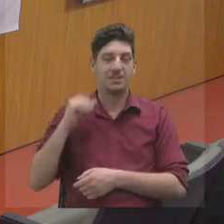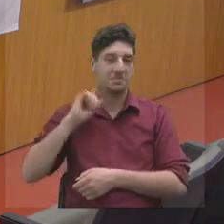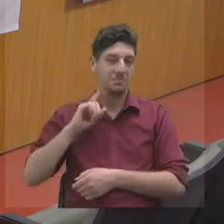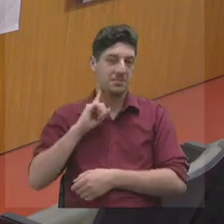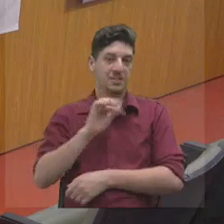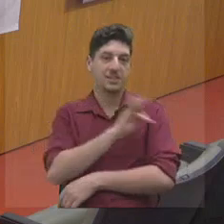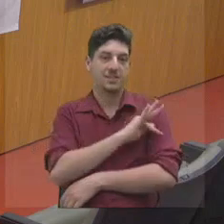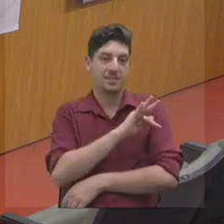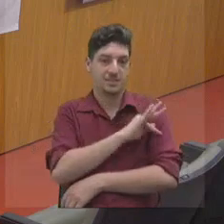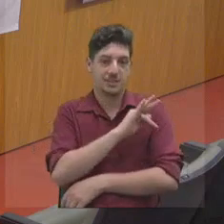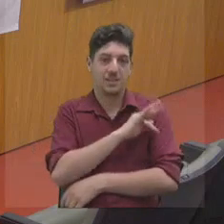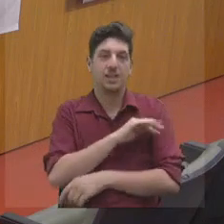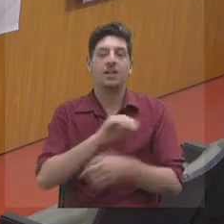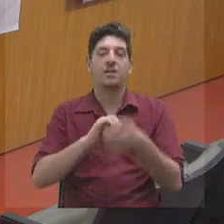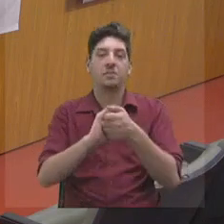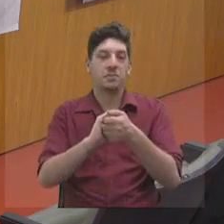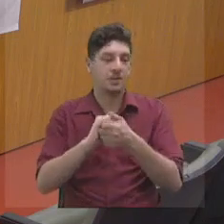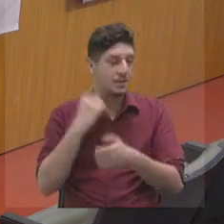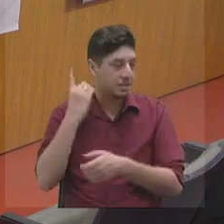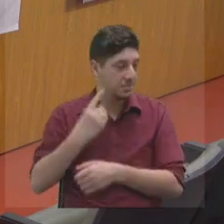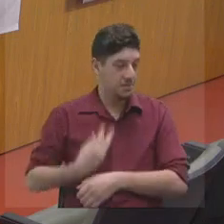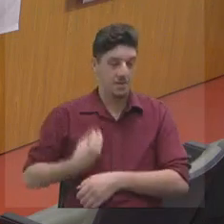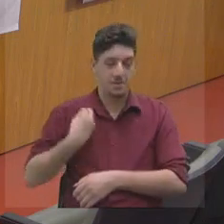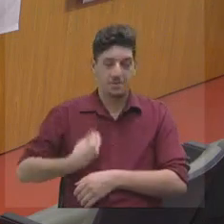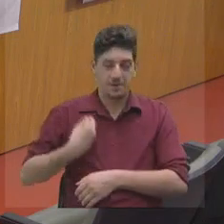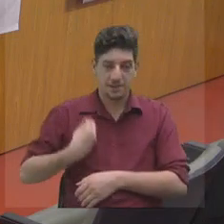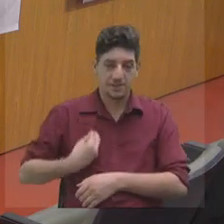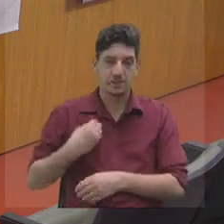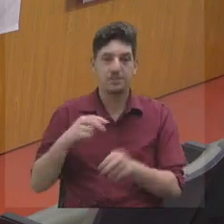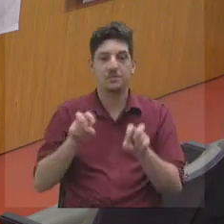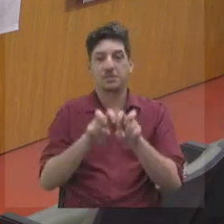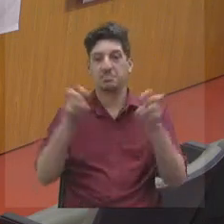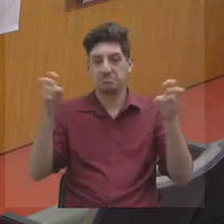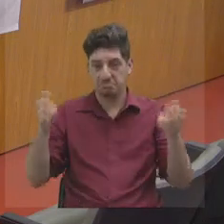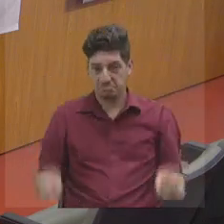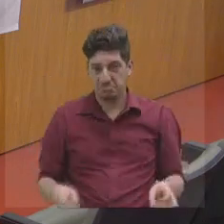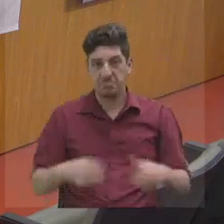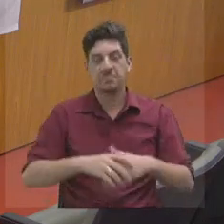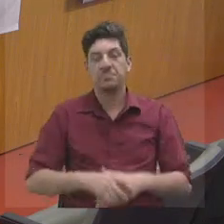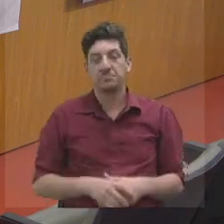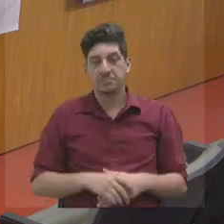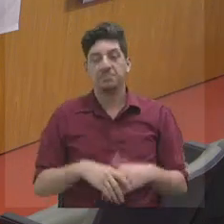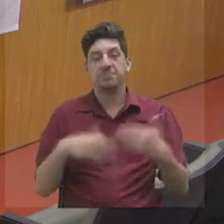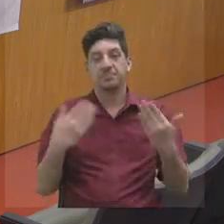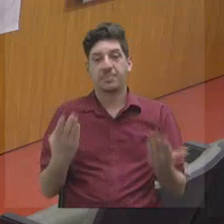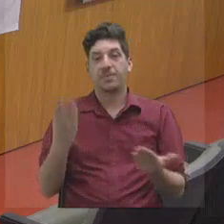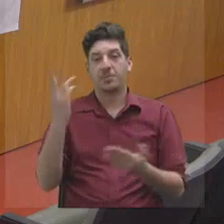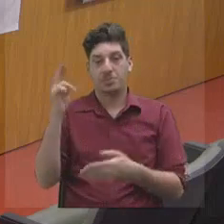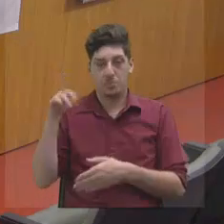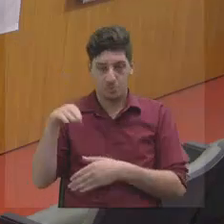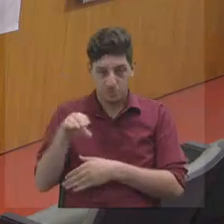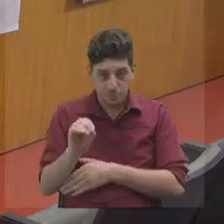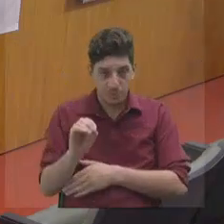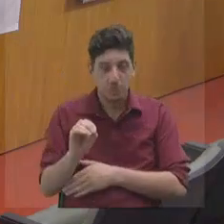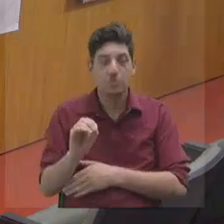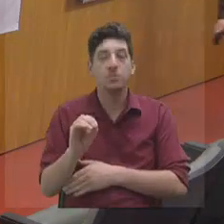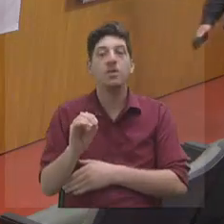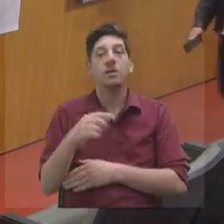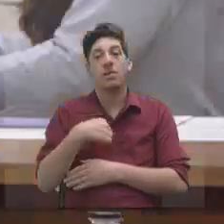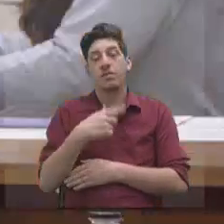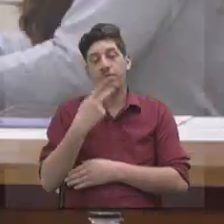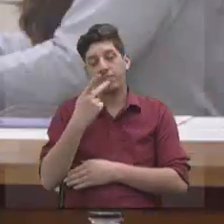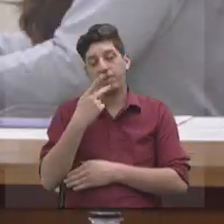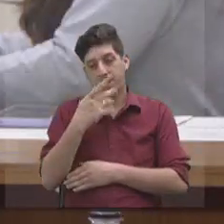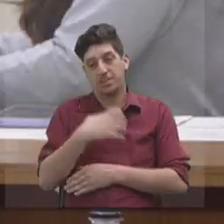presentes aqui presente também na mesa Dr Bruno eu quero também registrar aqui da satisfação